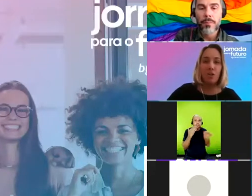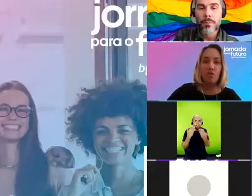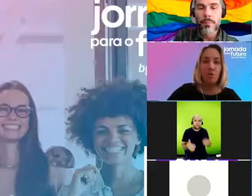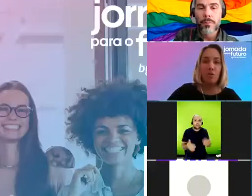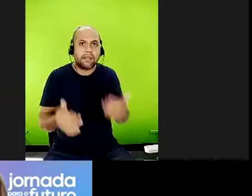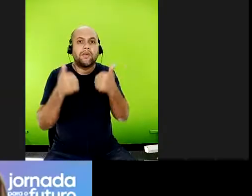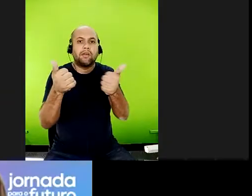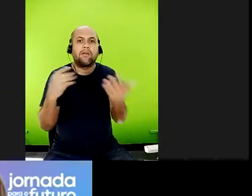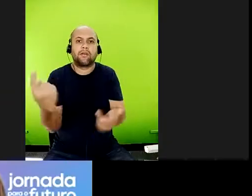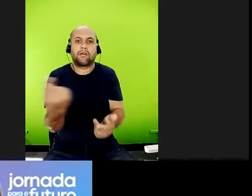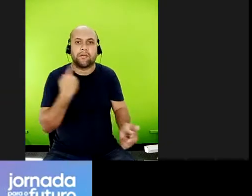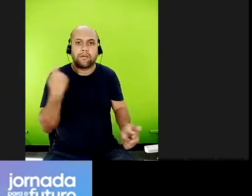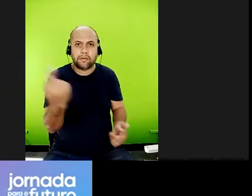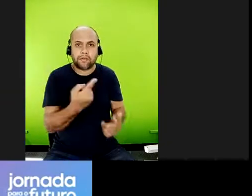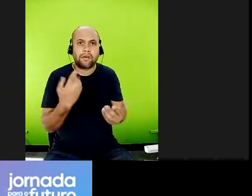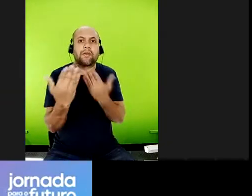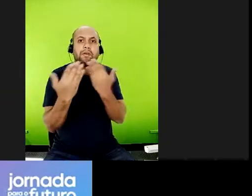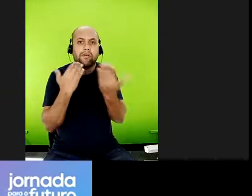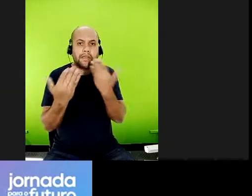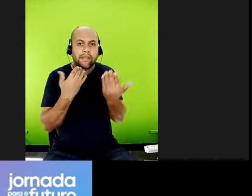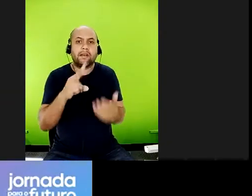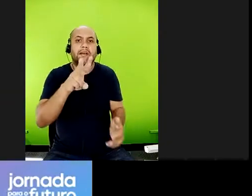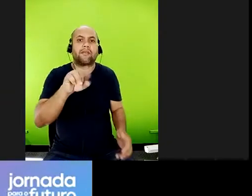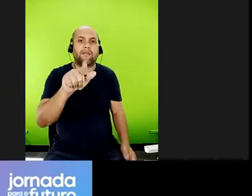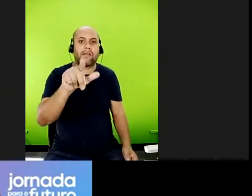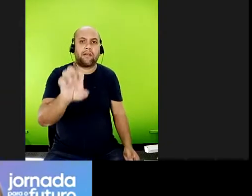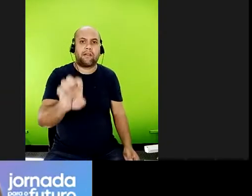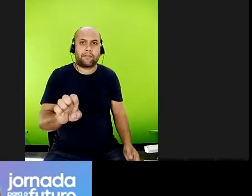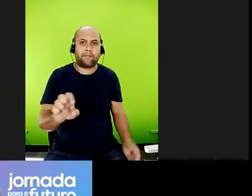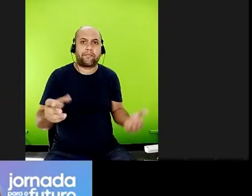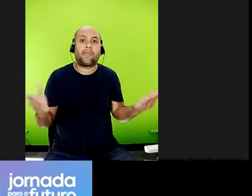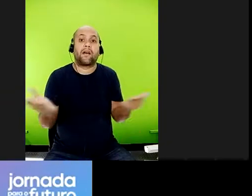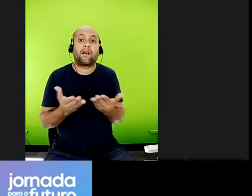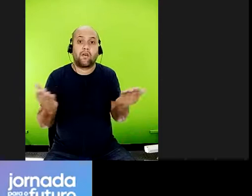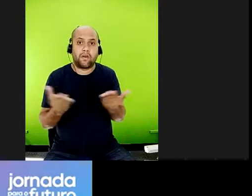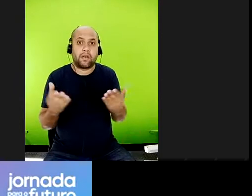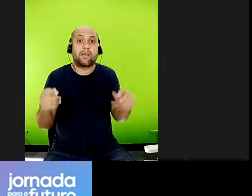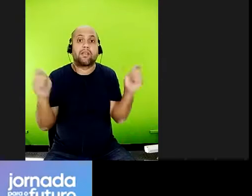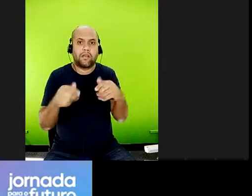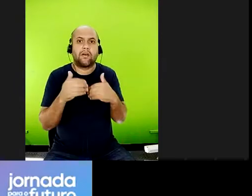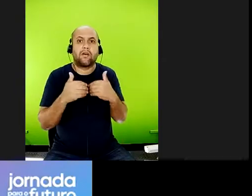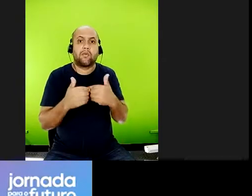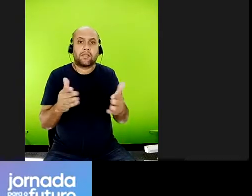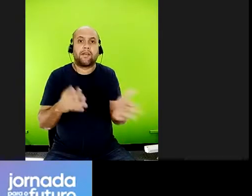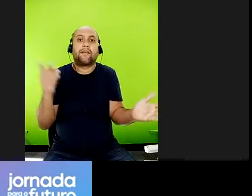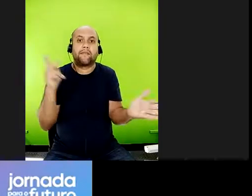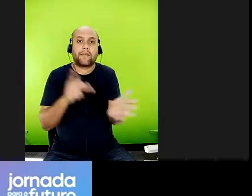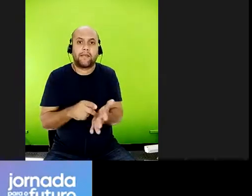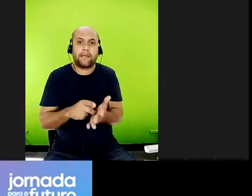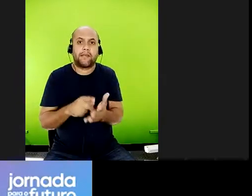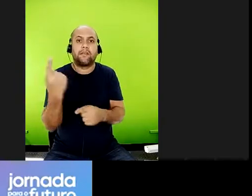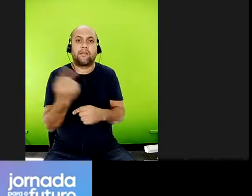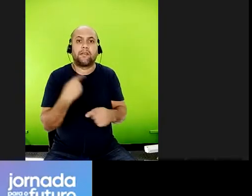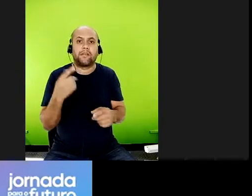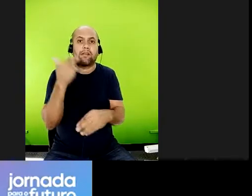com a gente conversar com a Vale e agora vou vamos começar efetivamente com a nossa